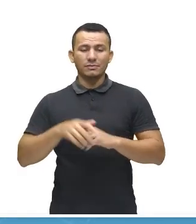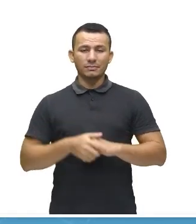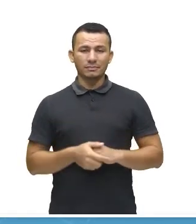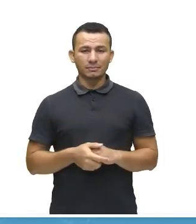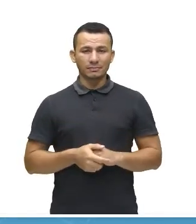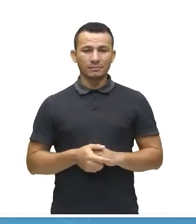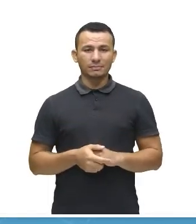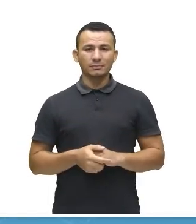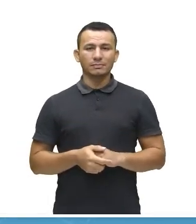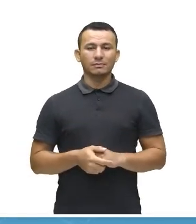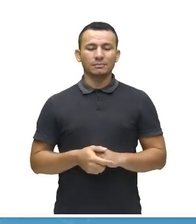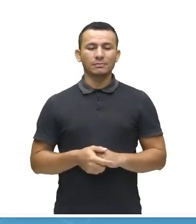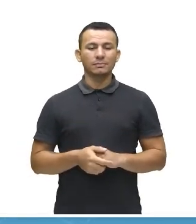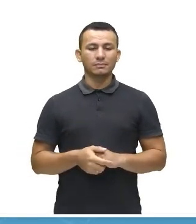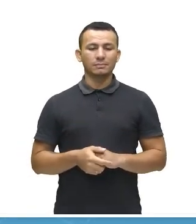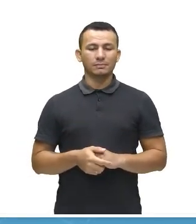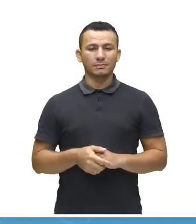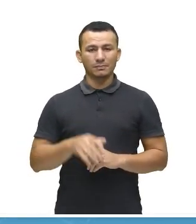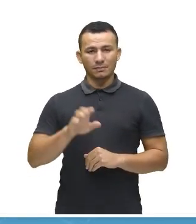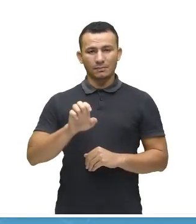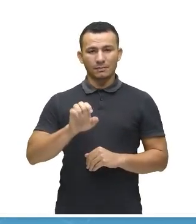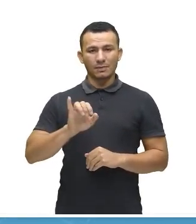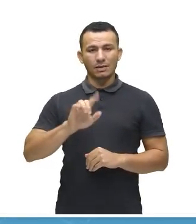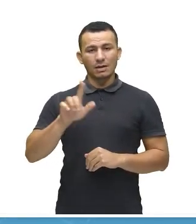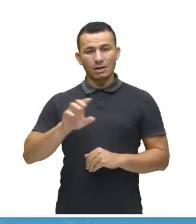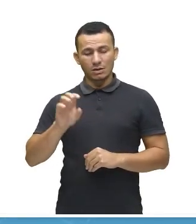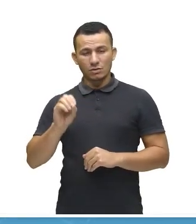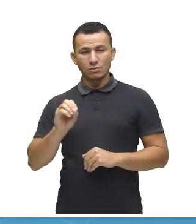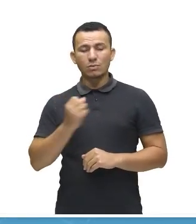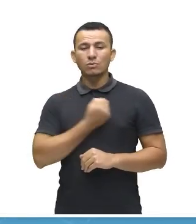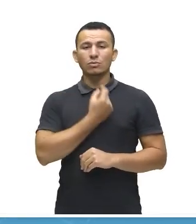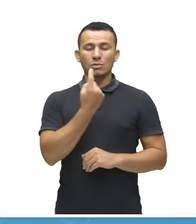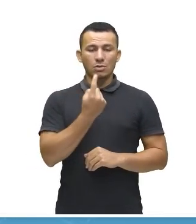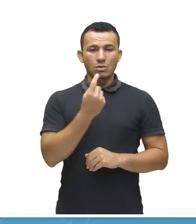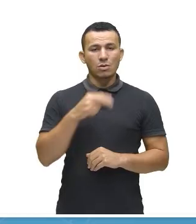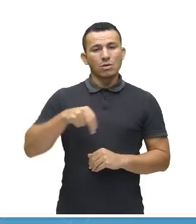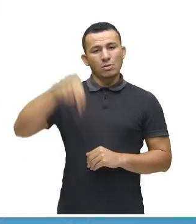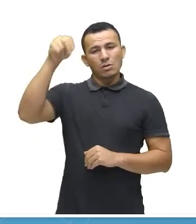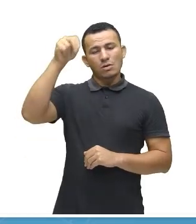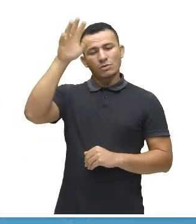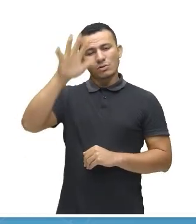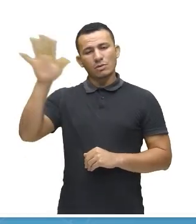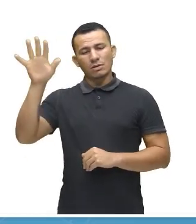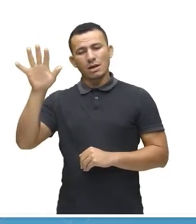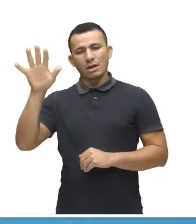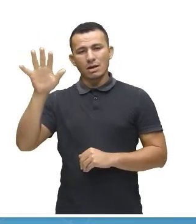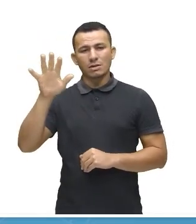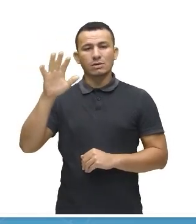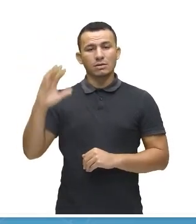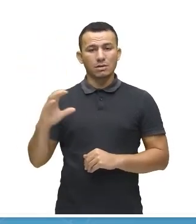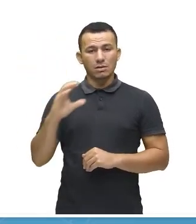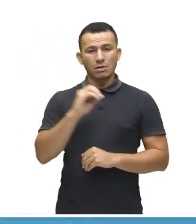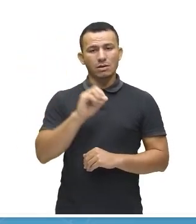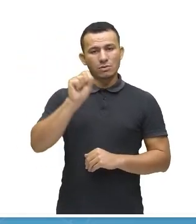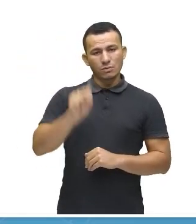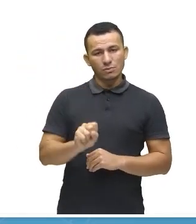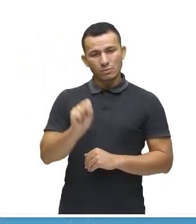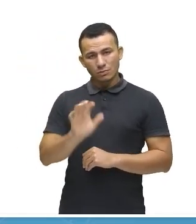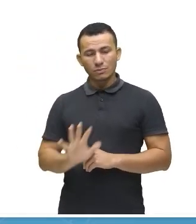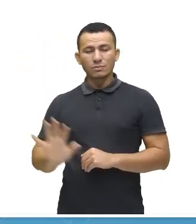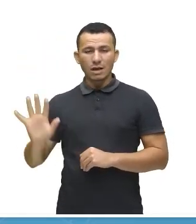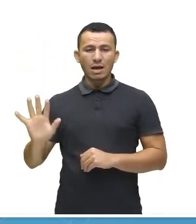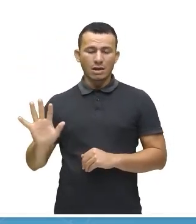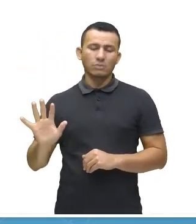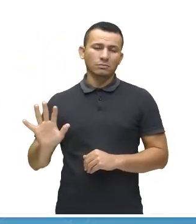ajustando. Eiso colocou questão 1, norte, nordeste, centro-oeste, sul e sudeste. Eiso, tá meio